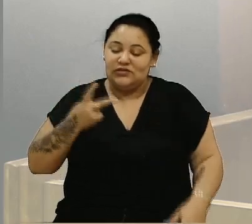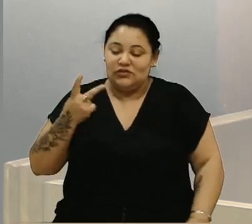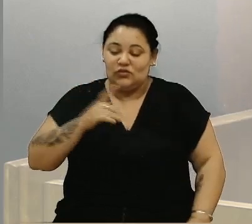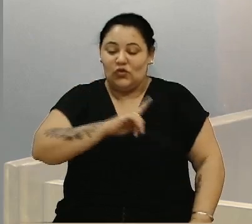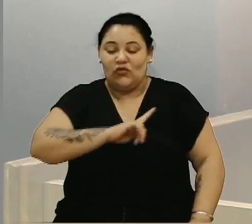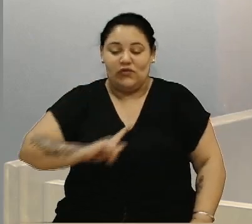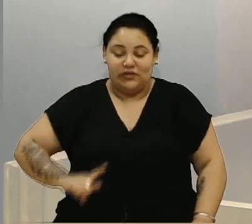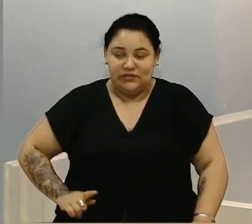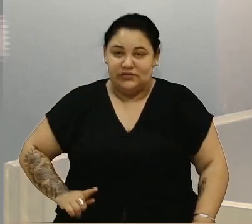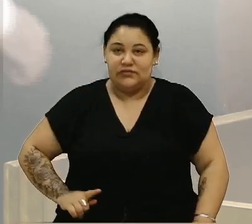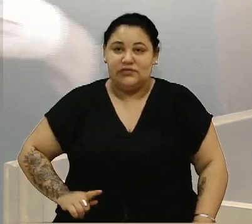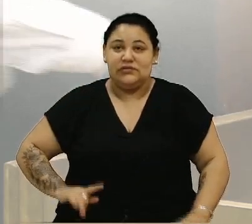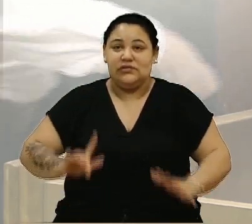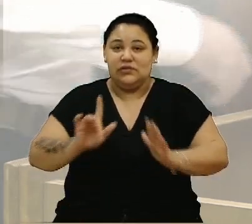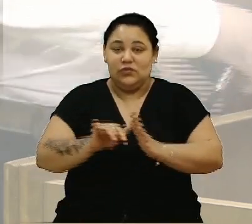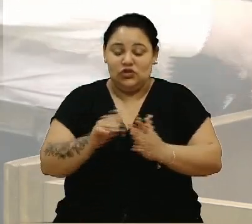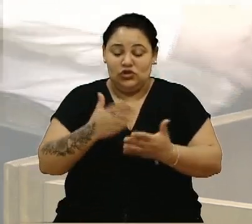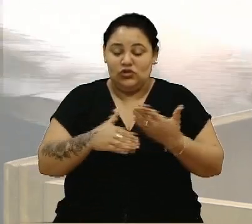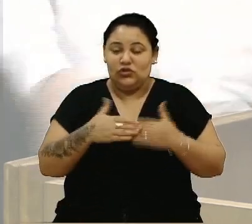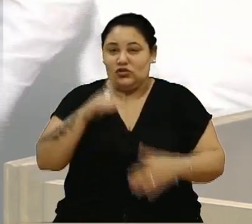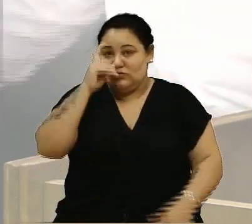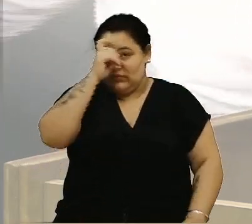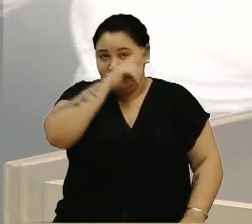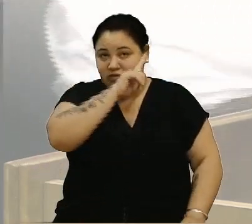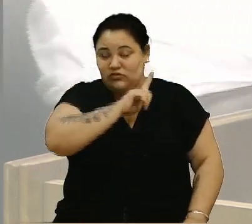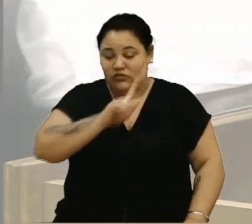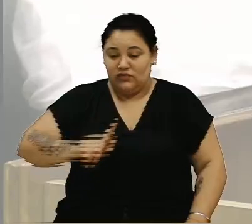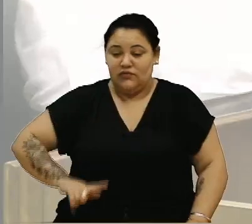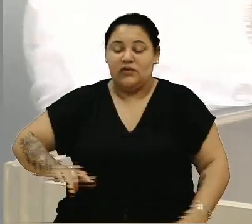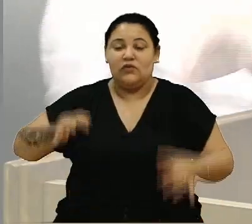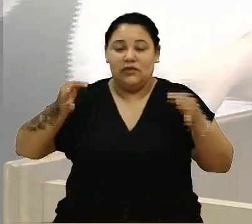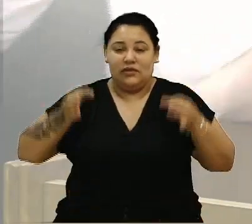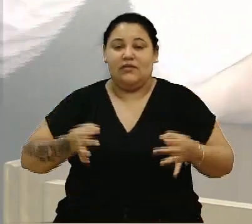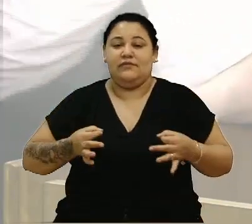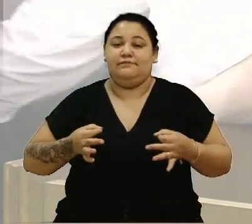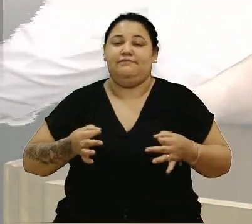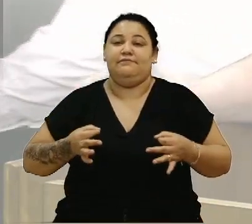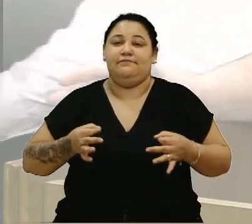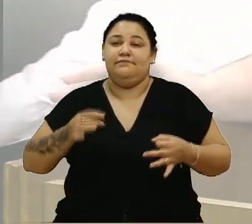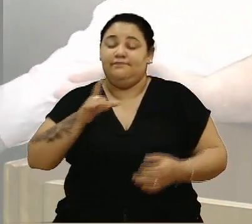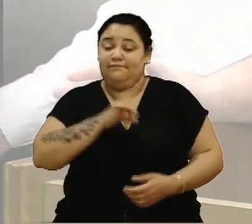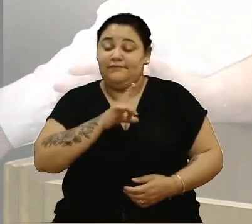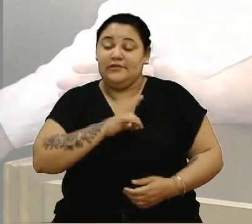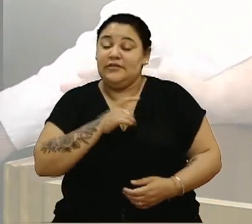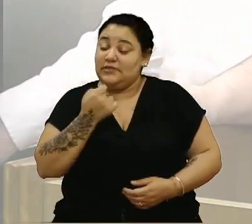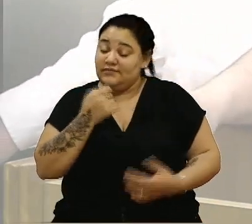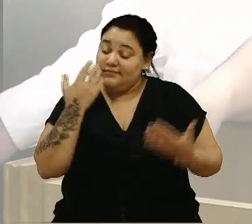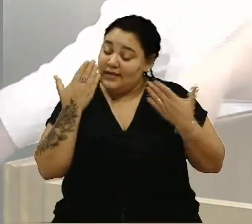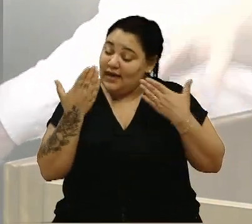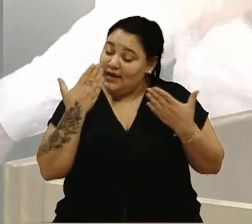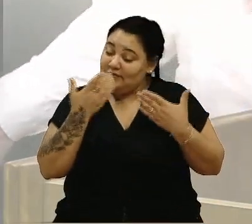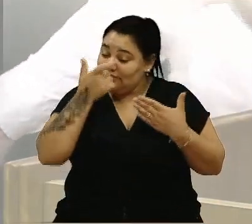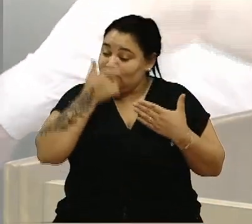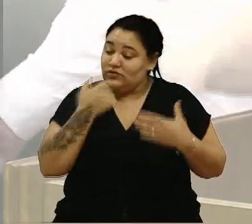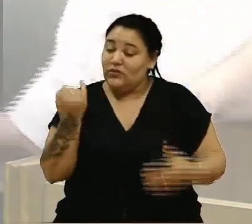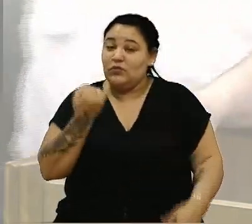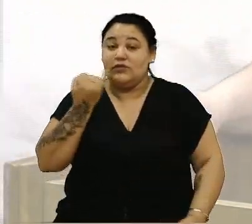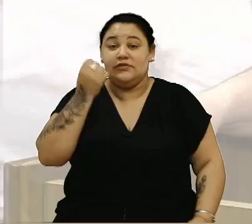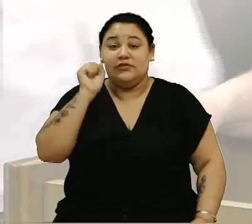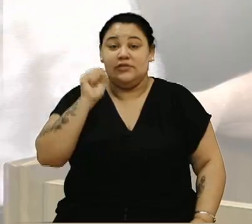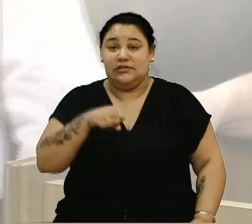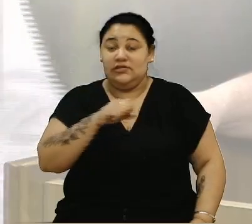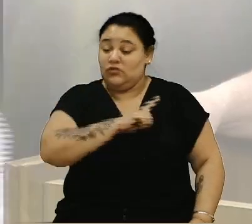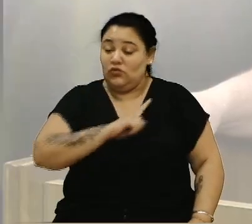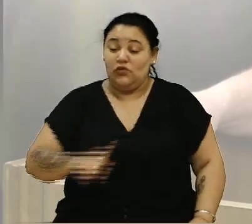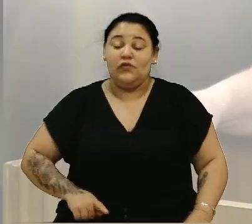todas as dificuldades que o governo teve. E isso serve para fazer uma grande análise, e acho que é importante, por isso que eu disse, acho que é importante que o governo